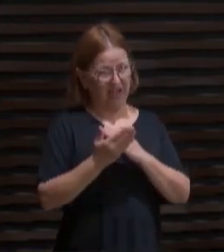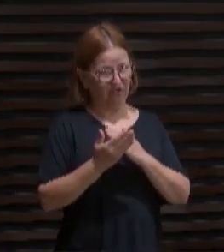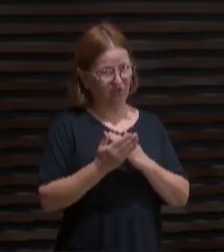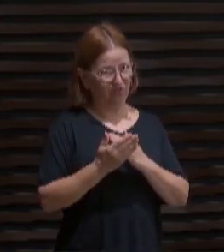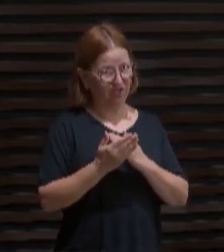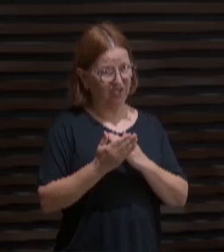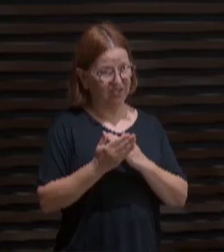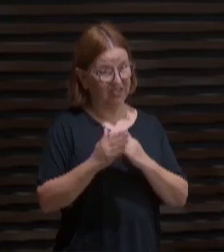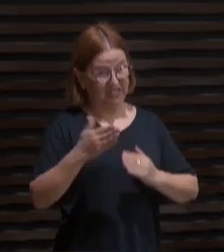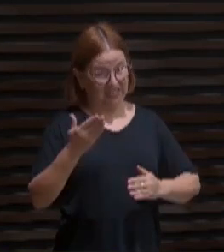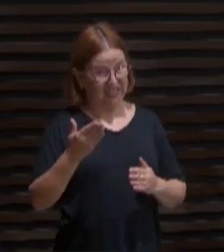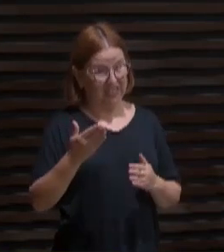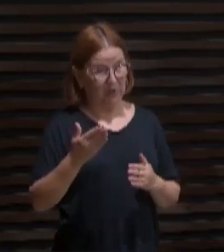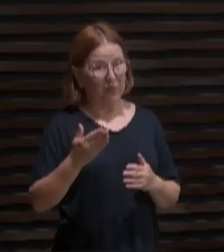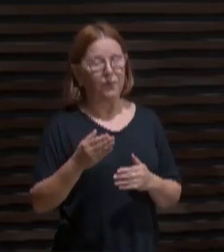seja.